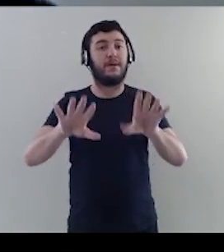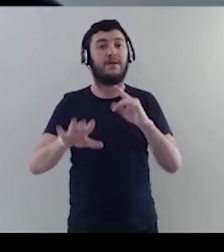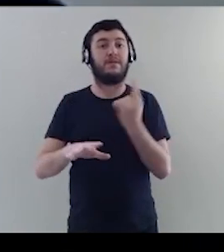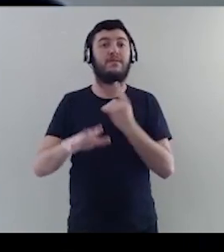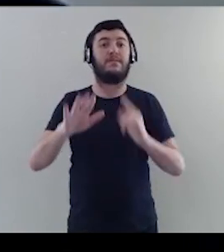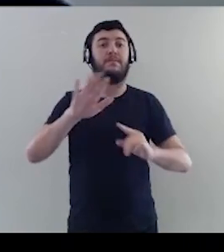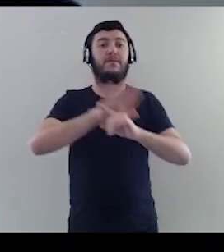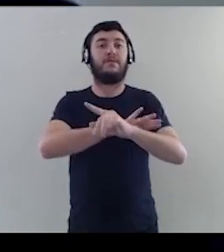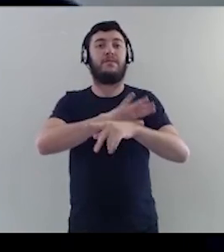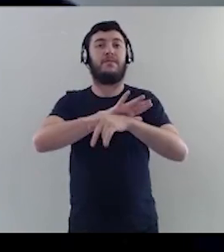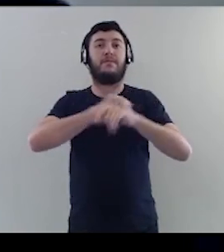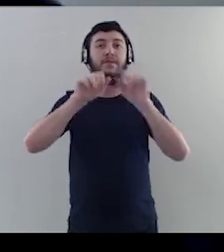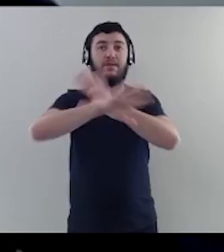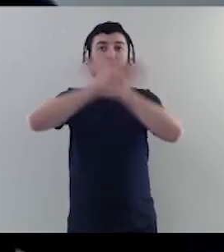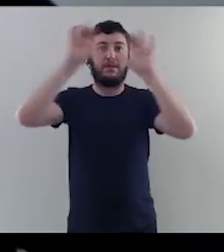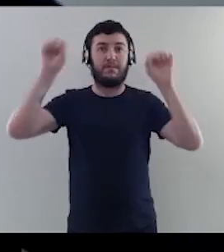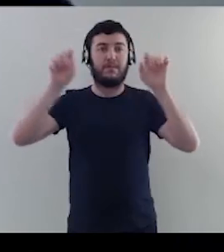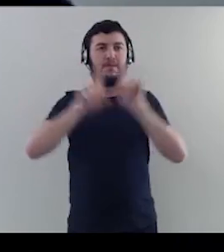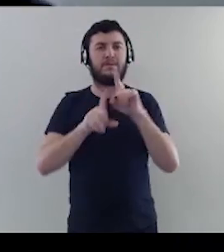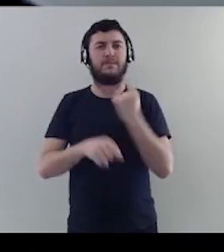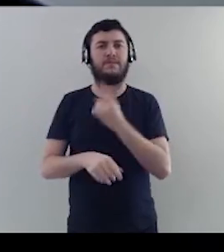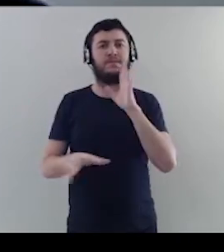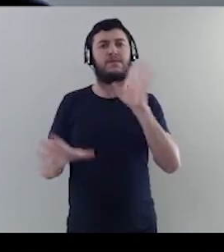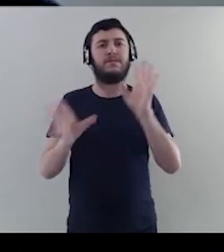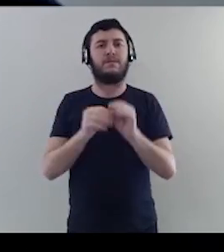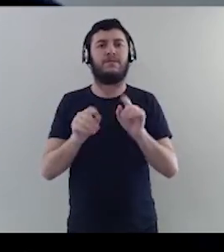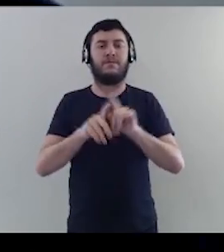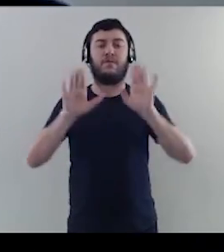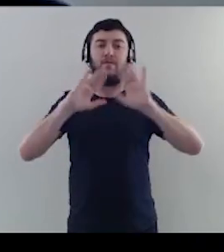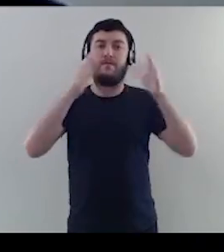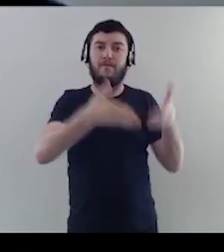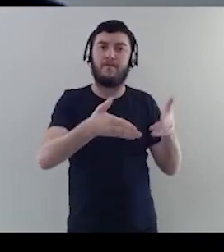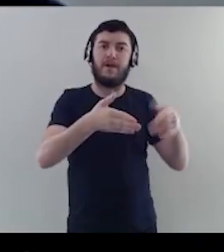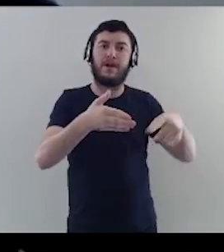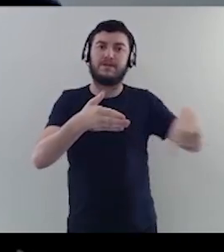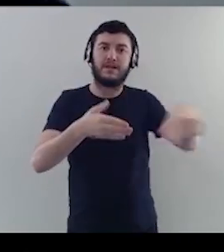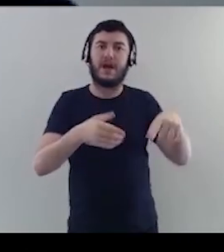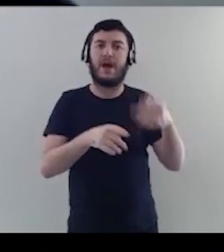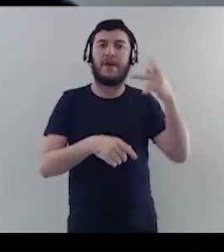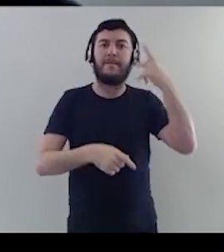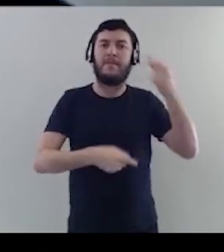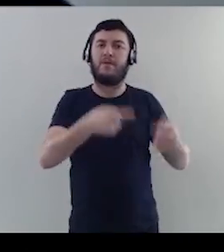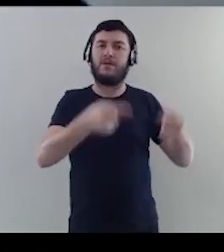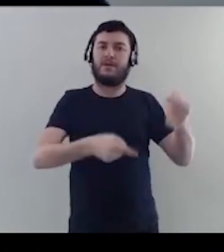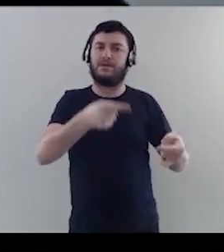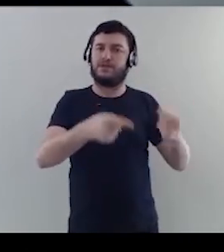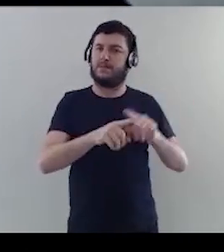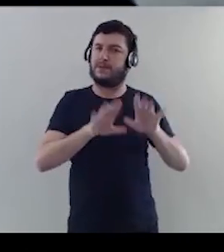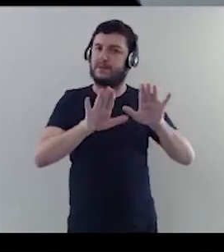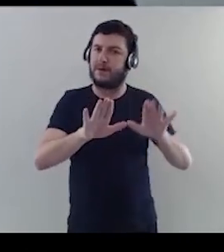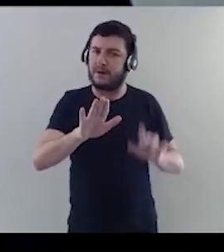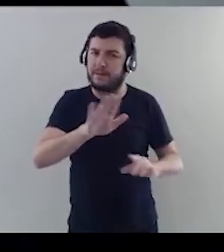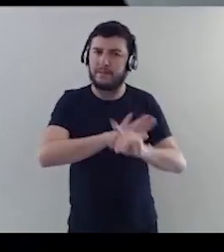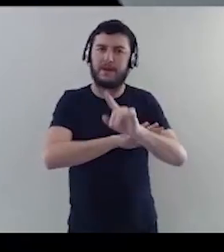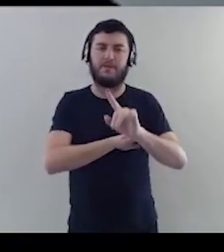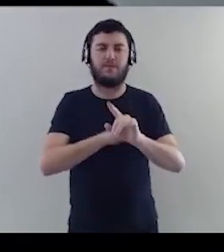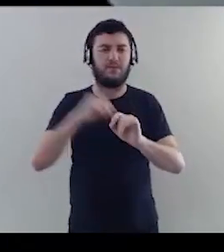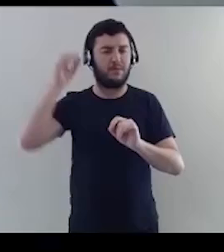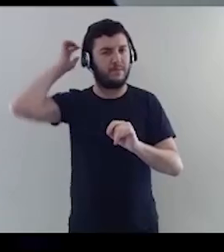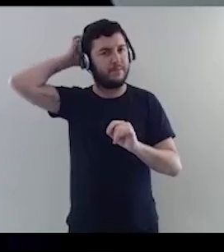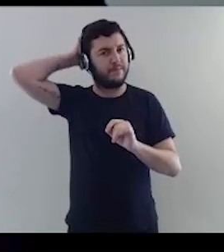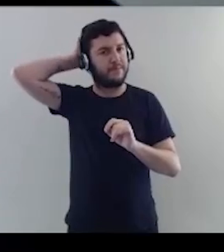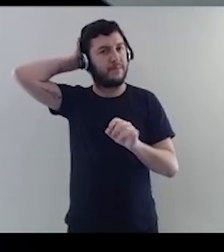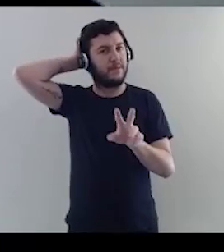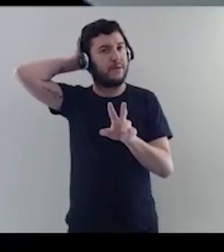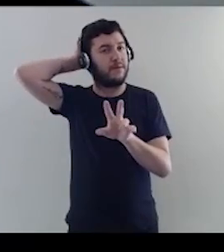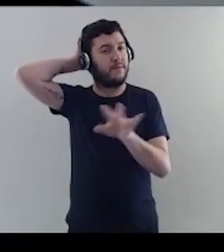Constitucional, e agora com um pequeno viés político, é o seguinte: será que, em face desta situação, que vai ser análoga em termos de gravidade àquela